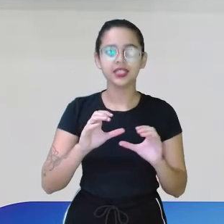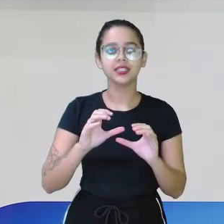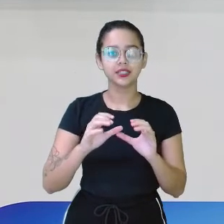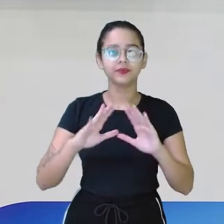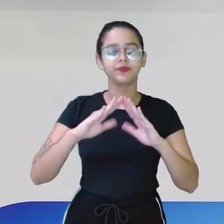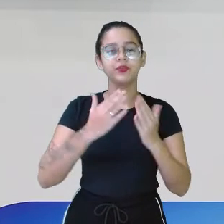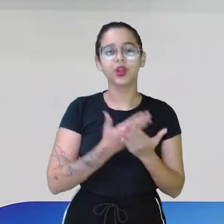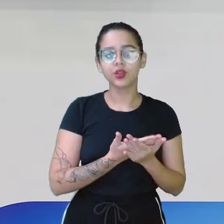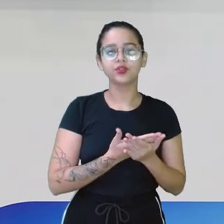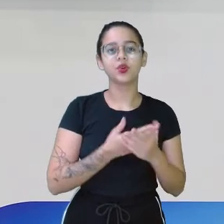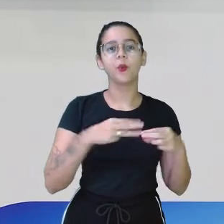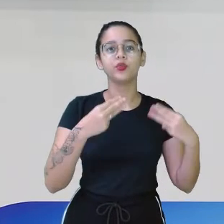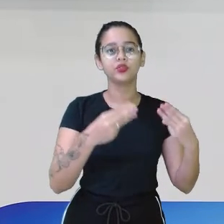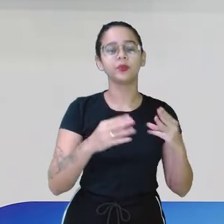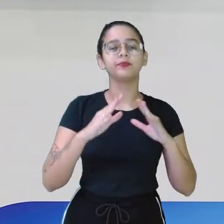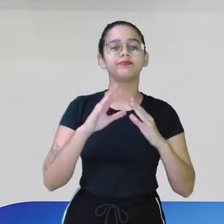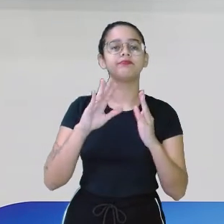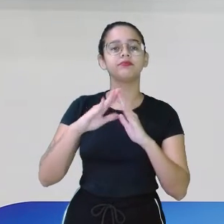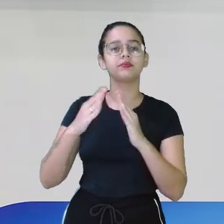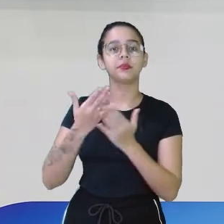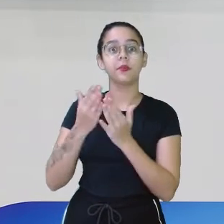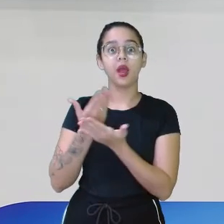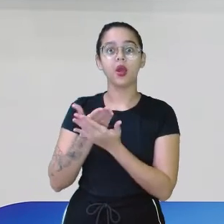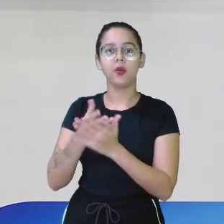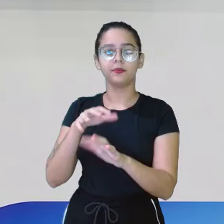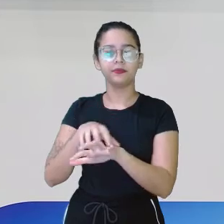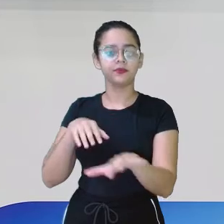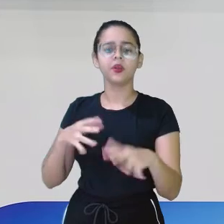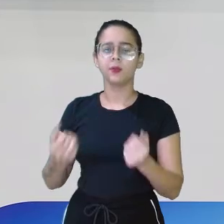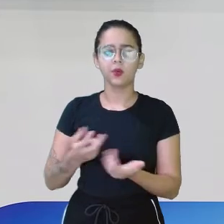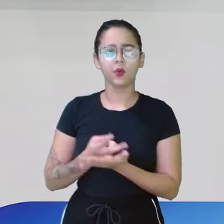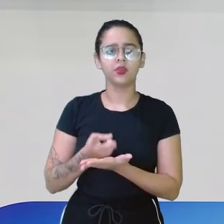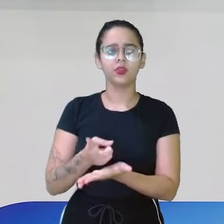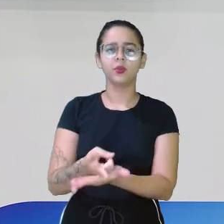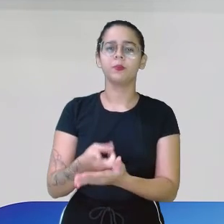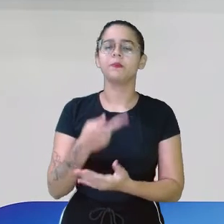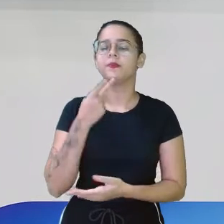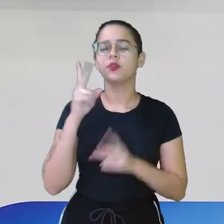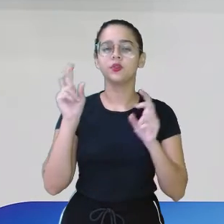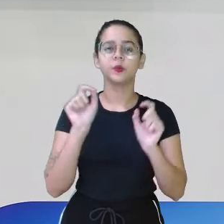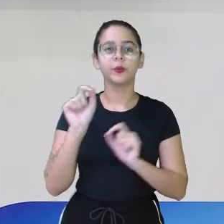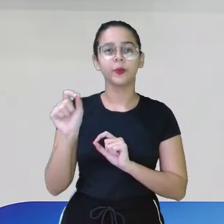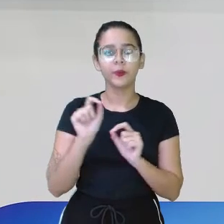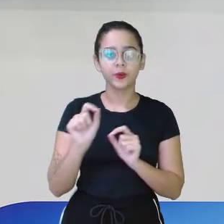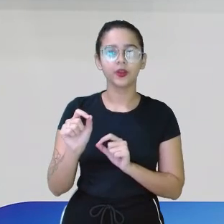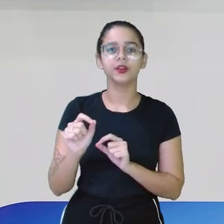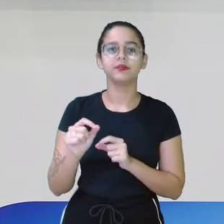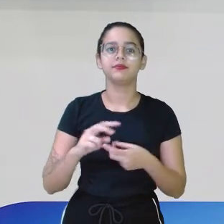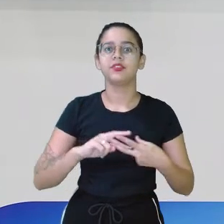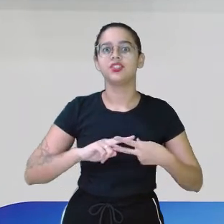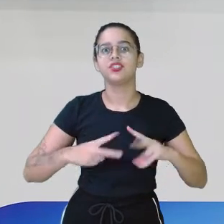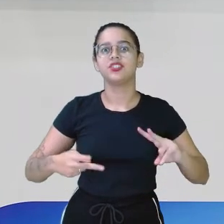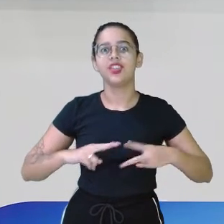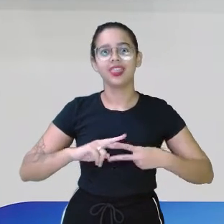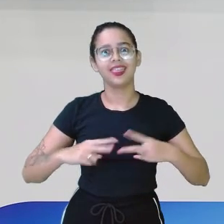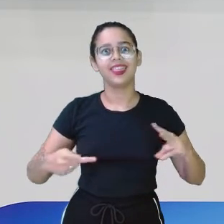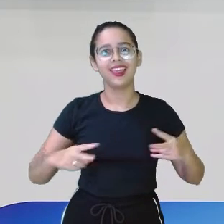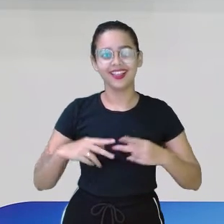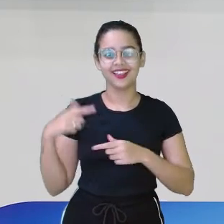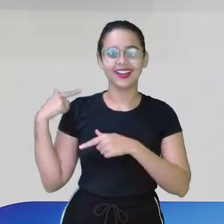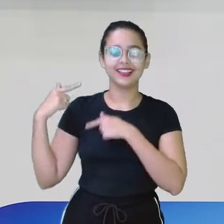Municipal para Aulas Digitais. Vamos continuar aqui falando sobre genética e